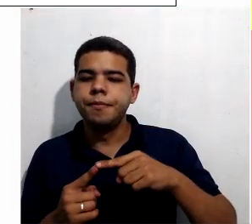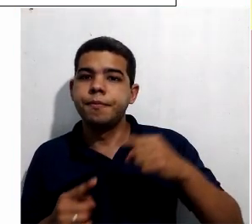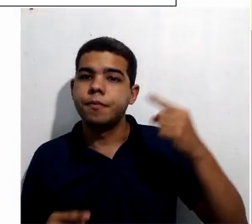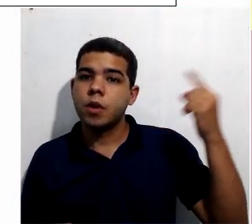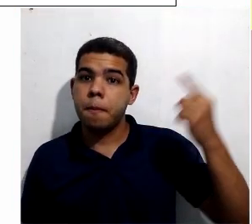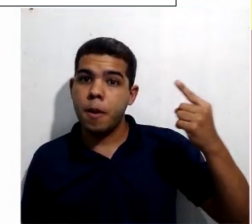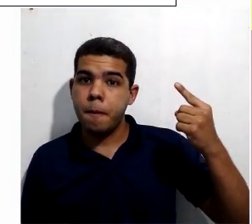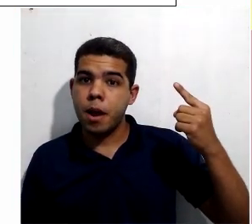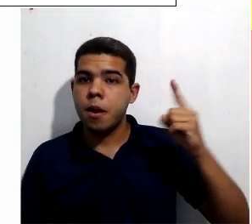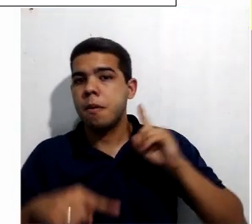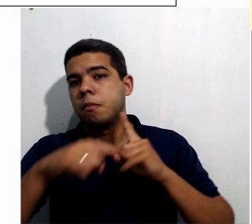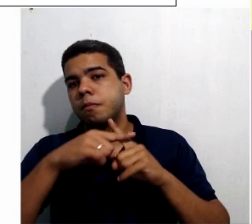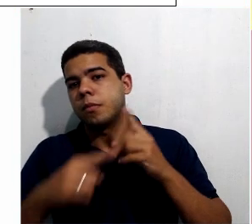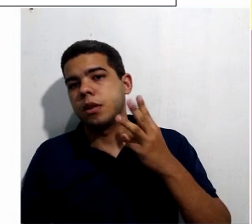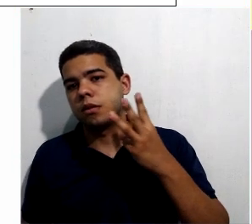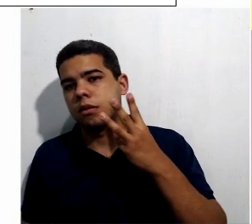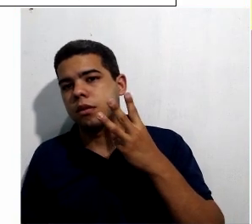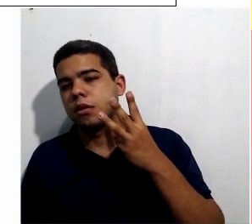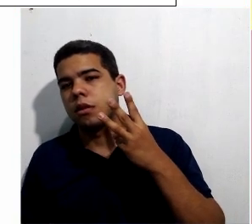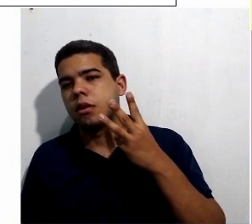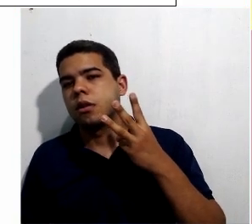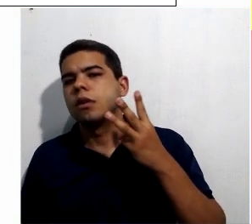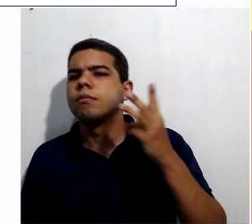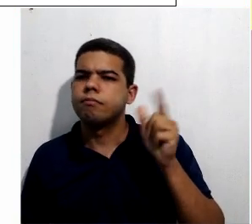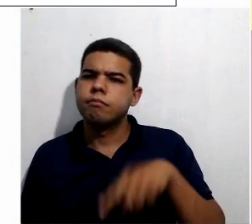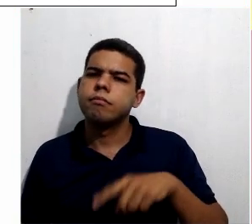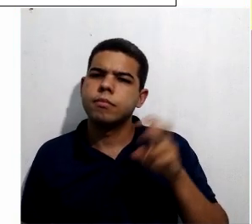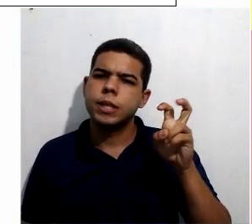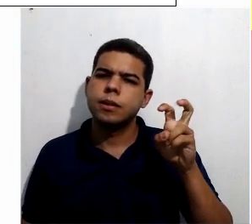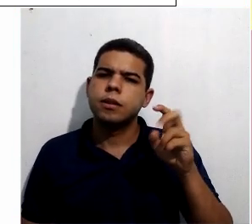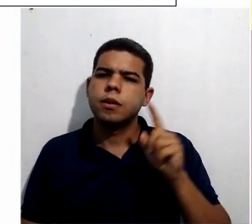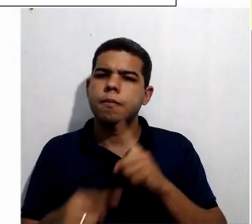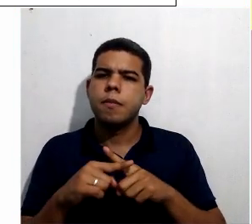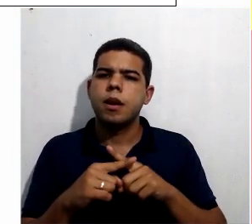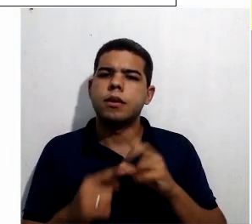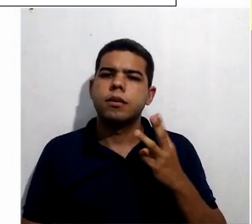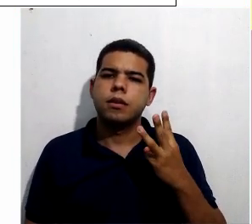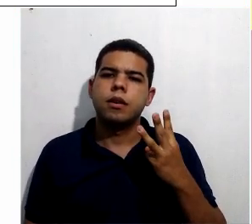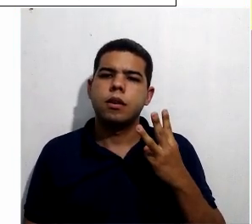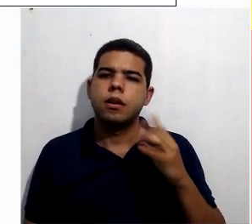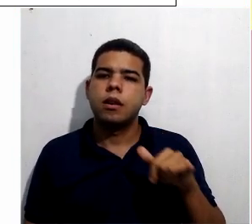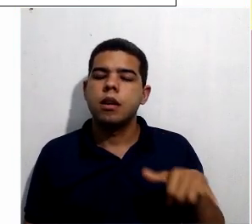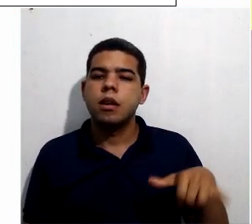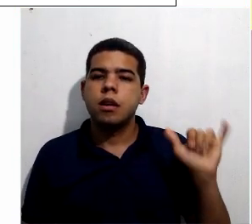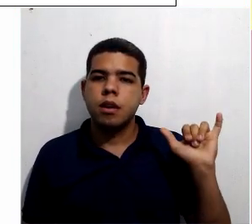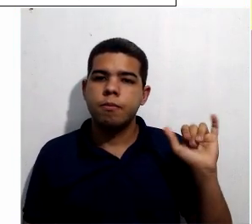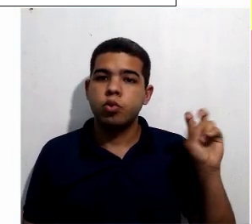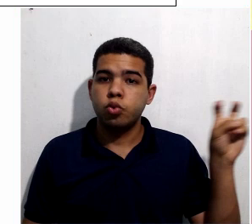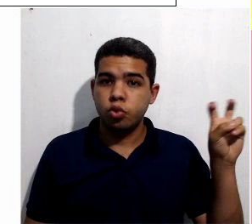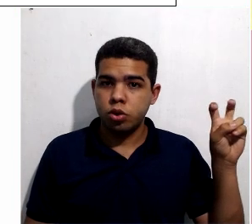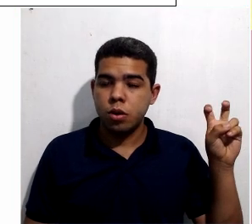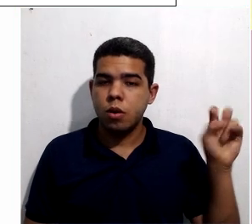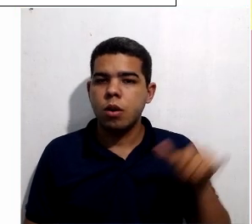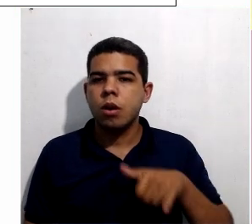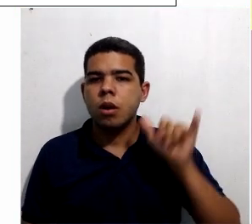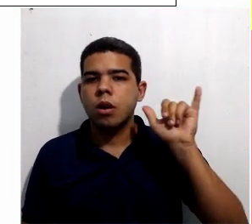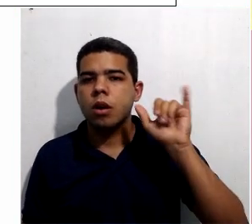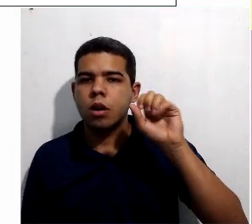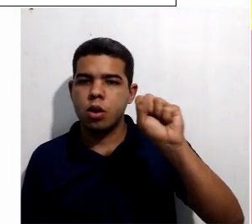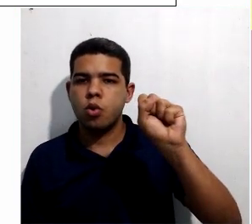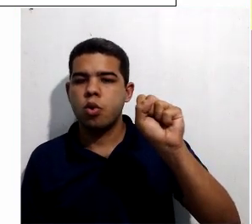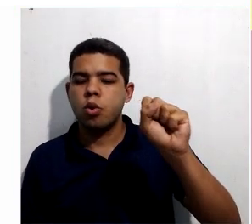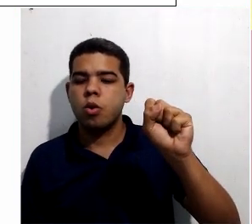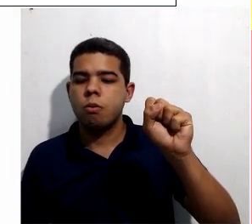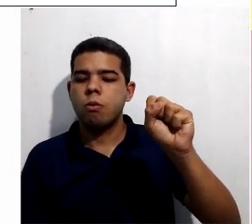ao primeiro mais 3, que no caso seria 5 mais 3. O primeiro y, 5 bolinhas,